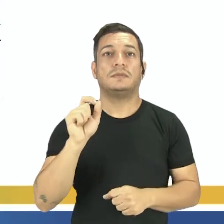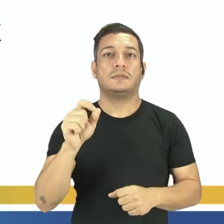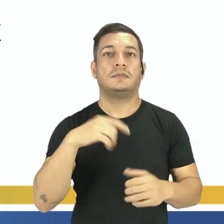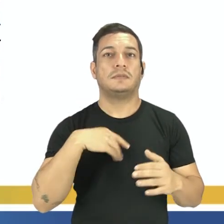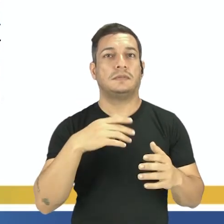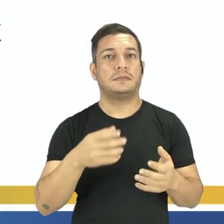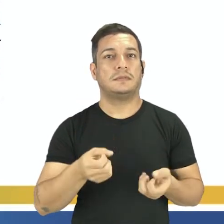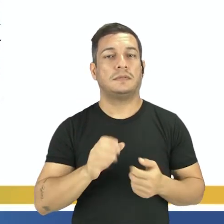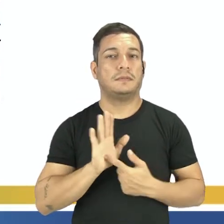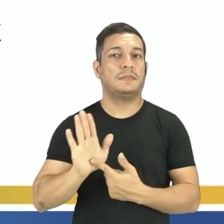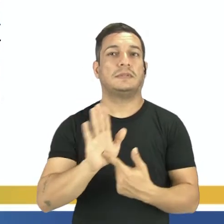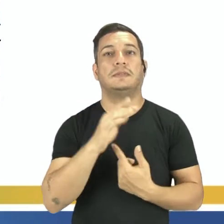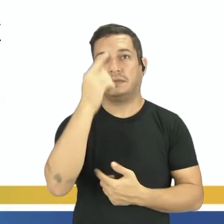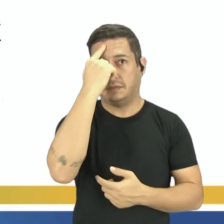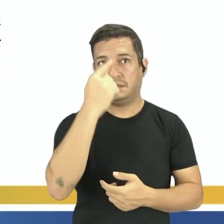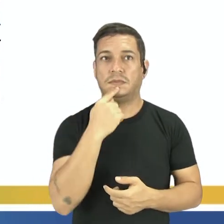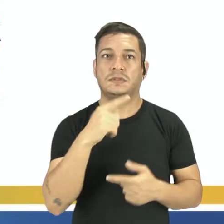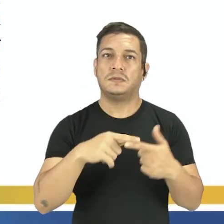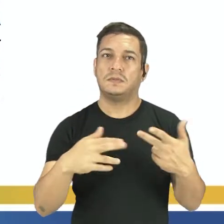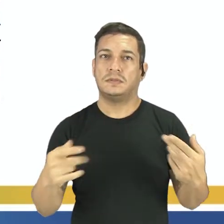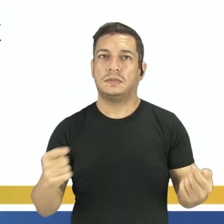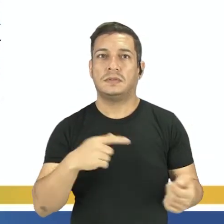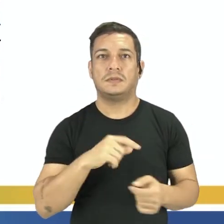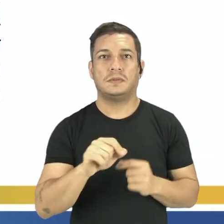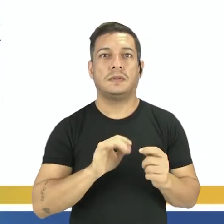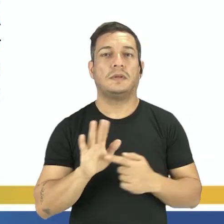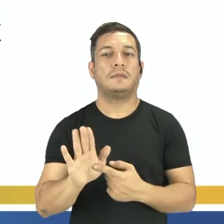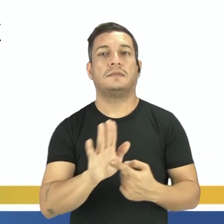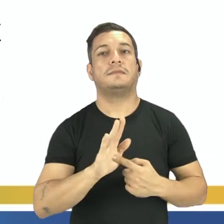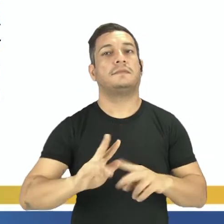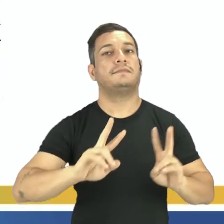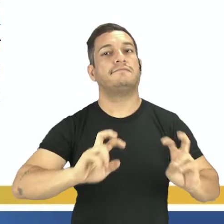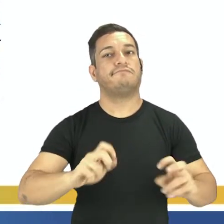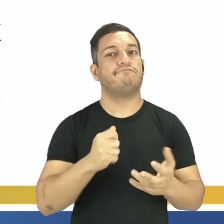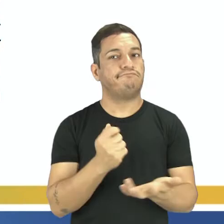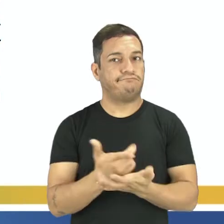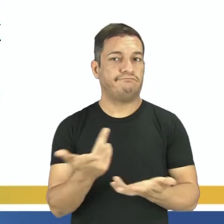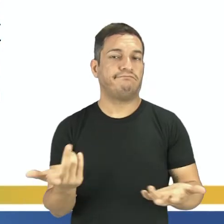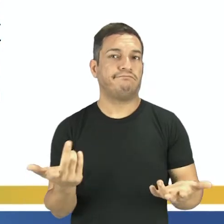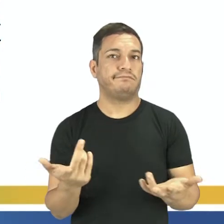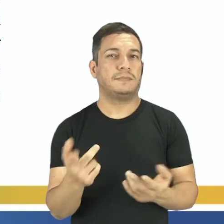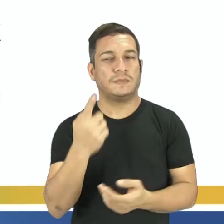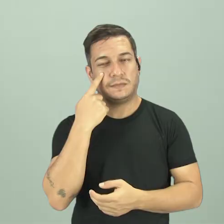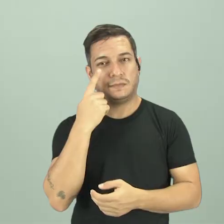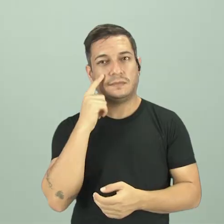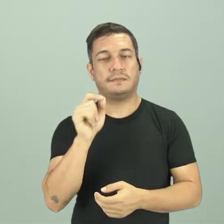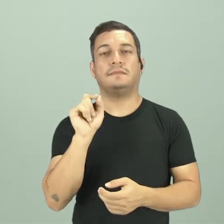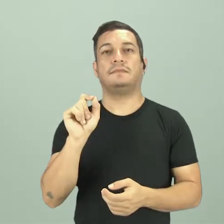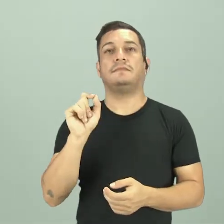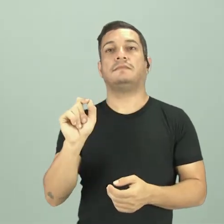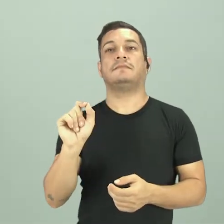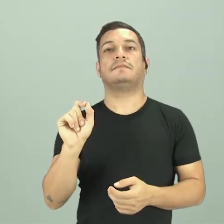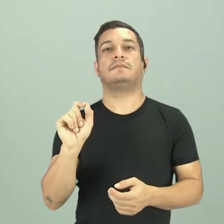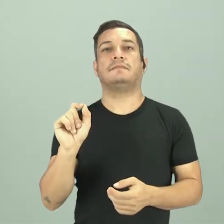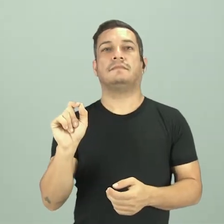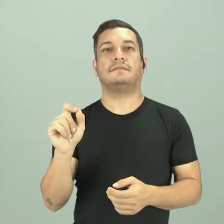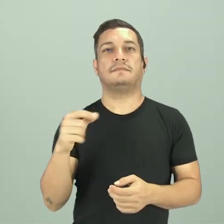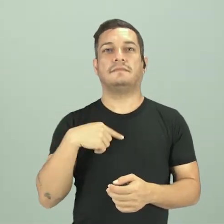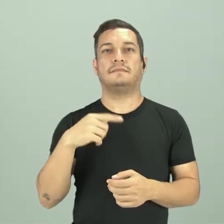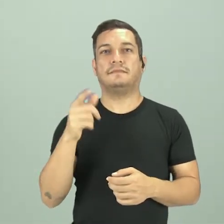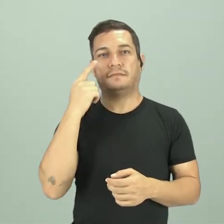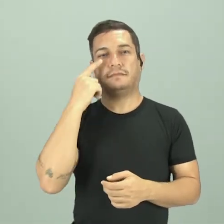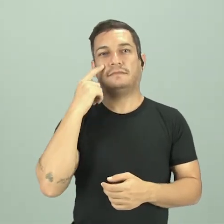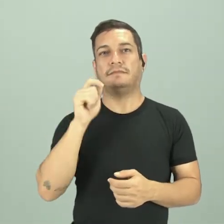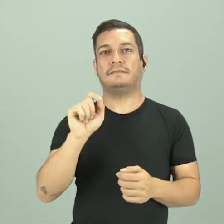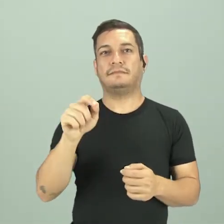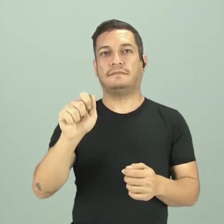na disseminação da imagem de um produto, persuadindo o público-alvo a adquiri-lo. Então vejam que a pessoa colocou muito bem esse argumento de